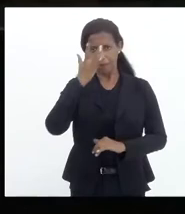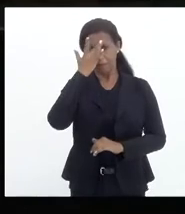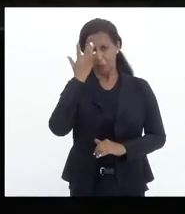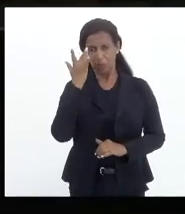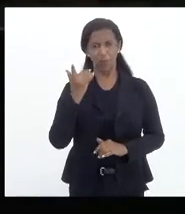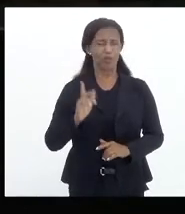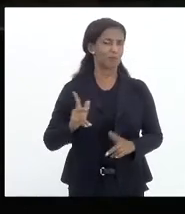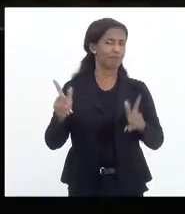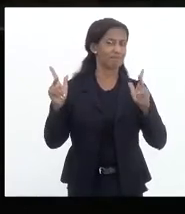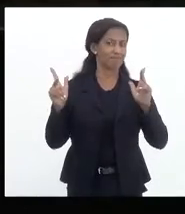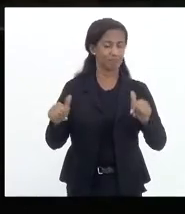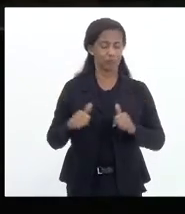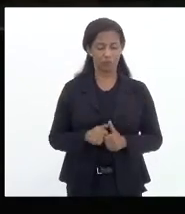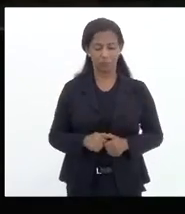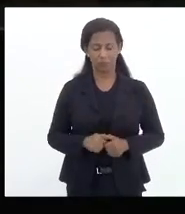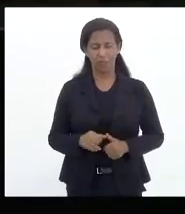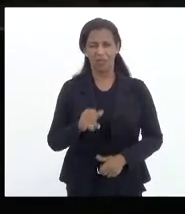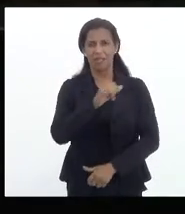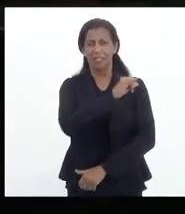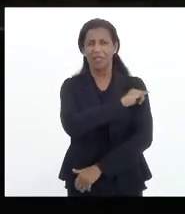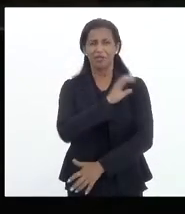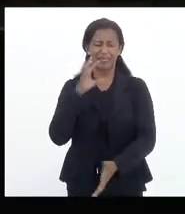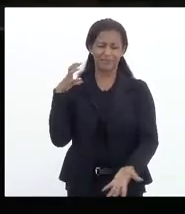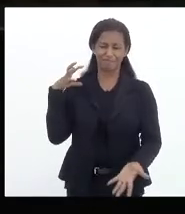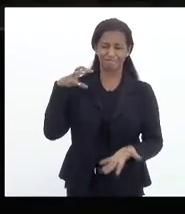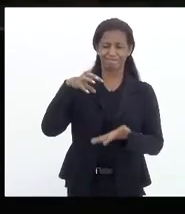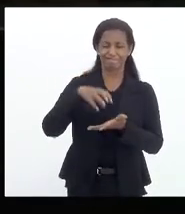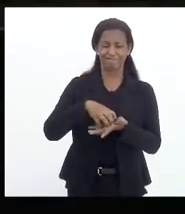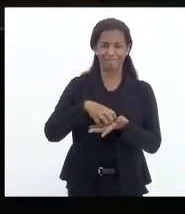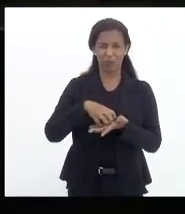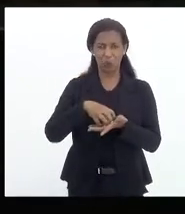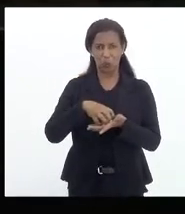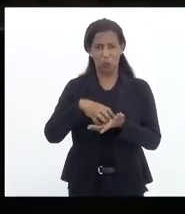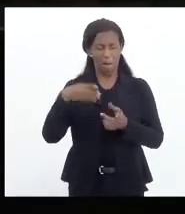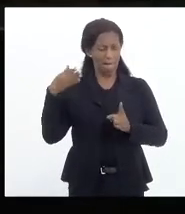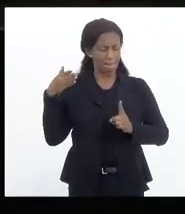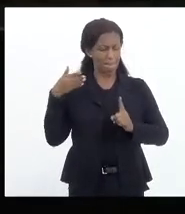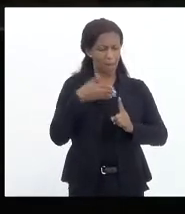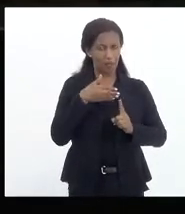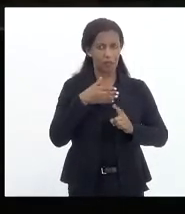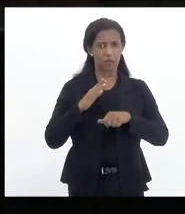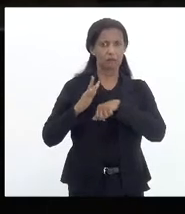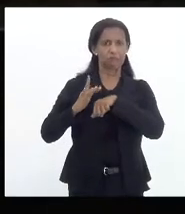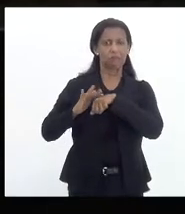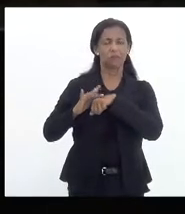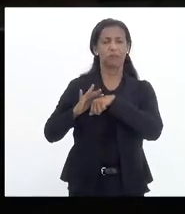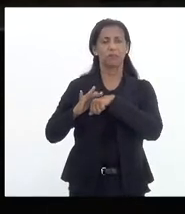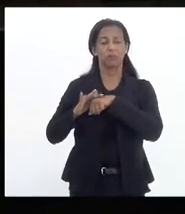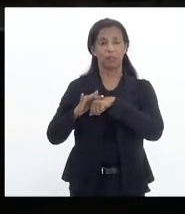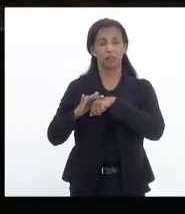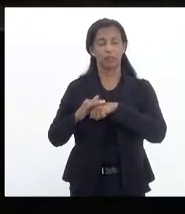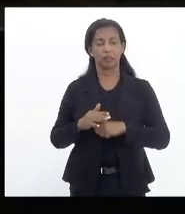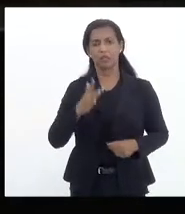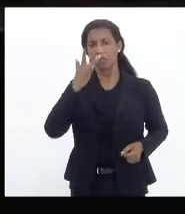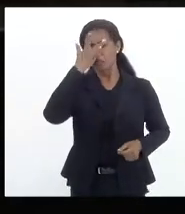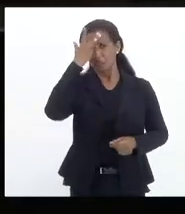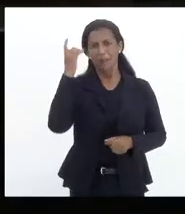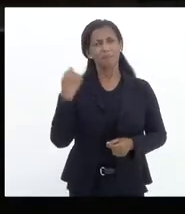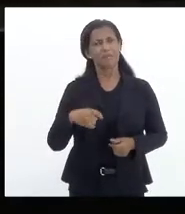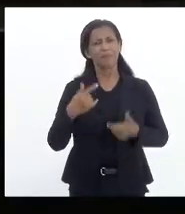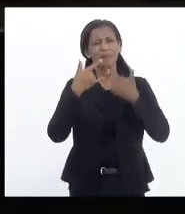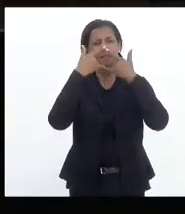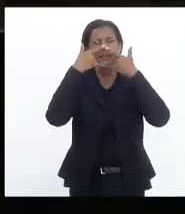passando o que o Rio de Janeiro epp centro da Delta É bom lembrar isso as pessoas que as pessoas usarem